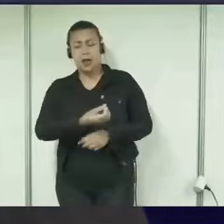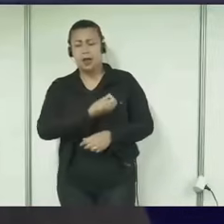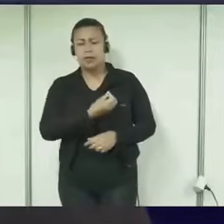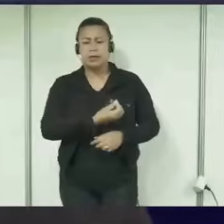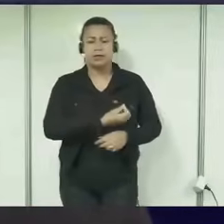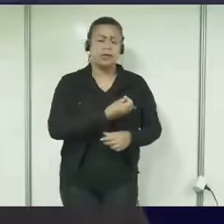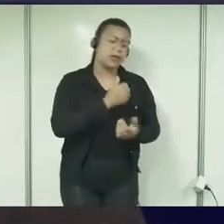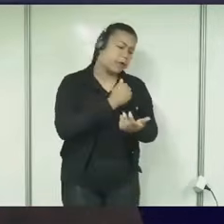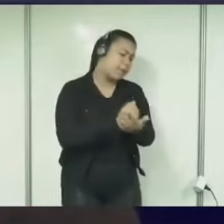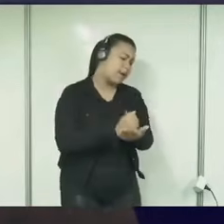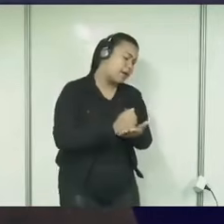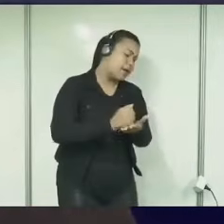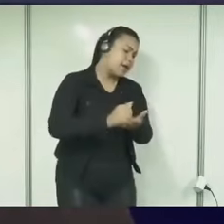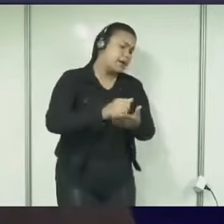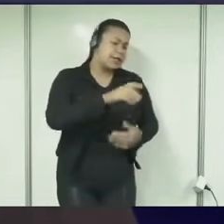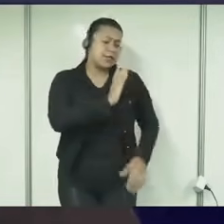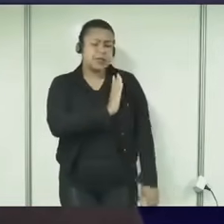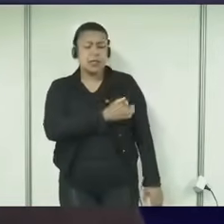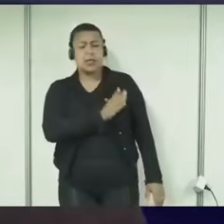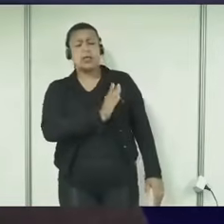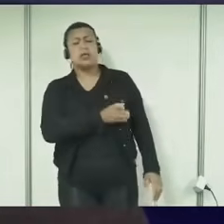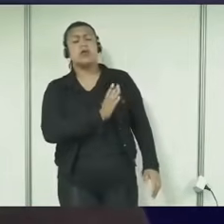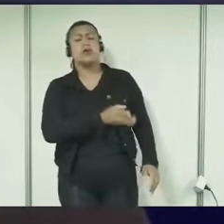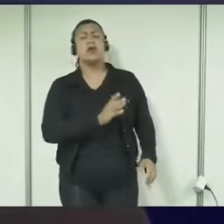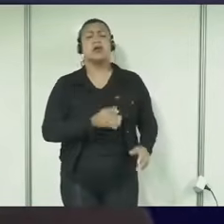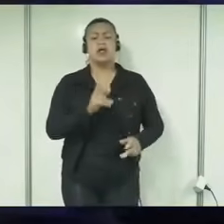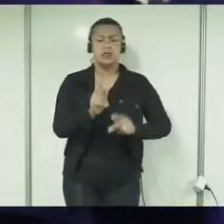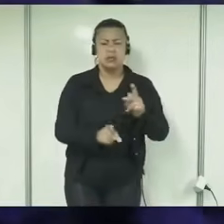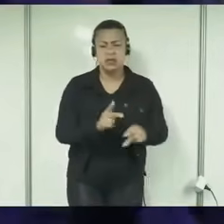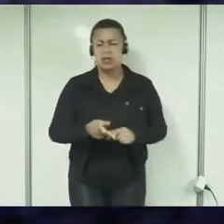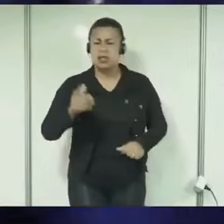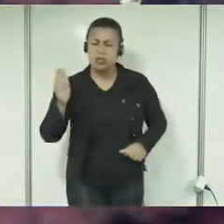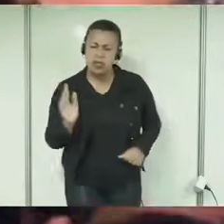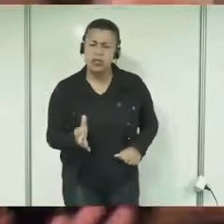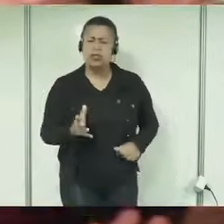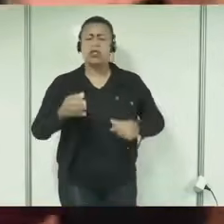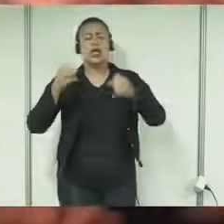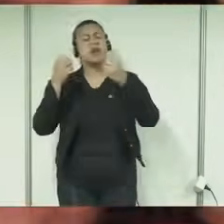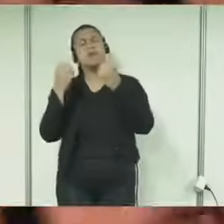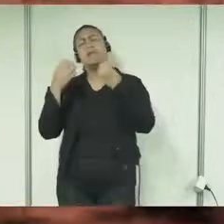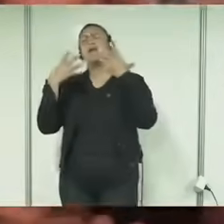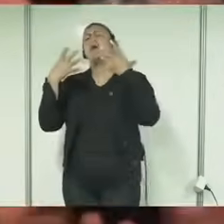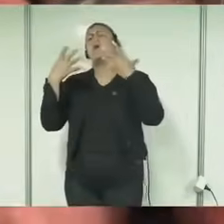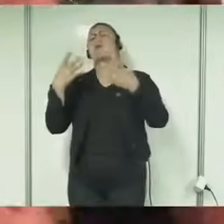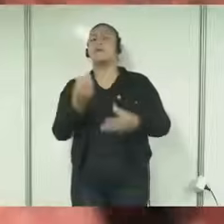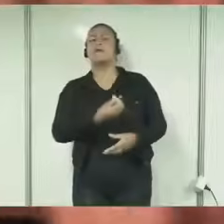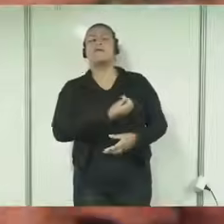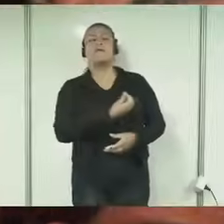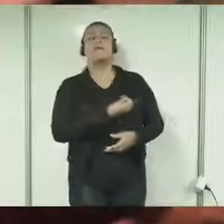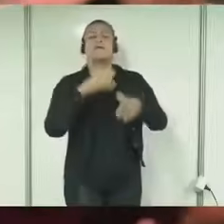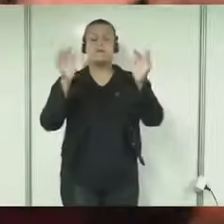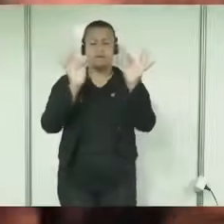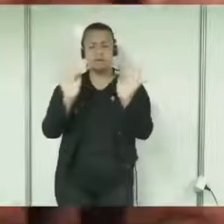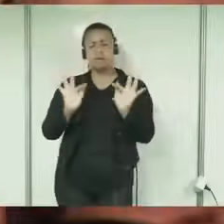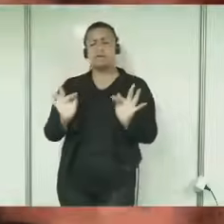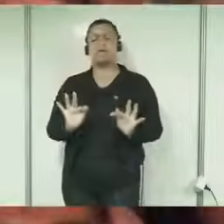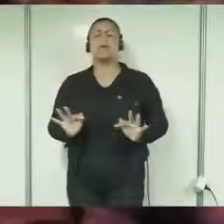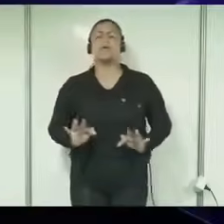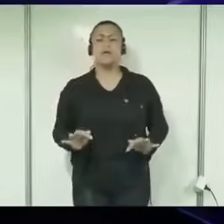coração sabe que um pouco já é. Já é suficiente vivendo o amor.